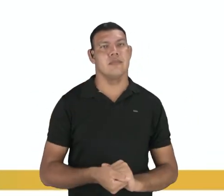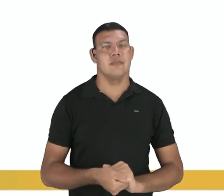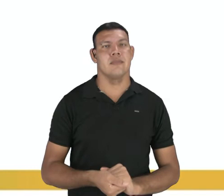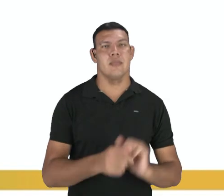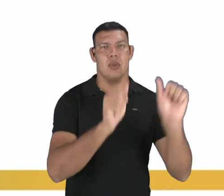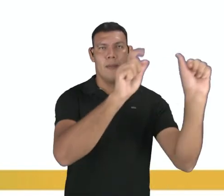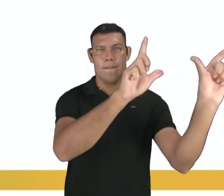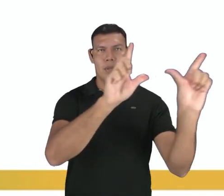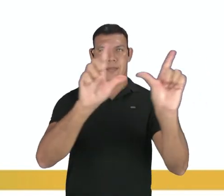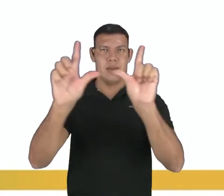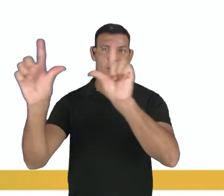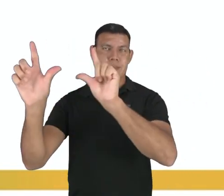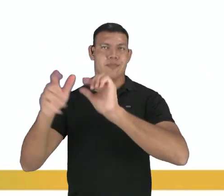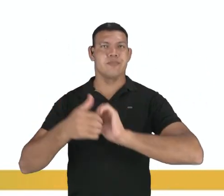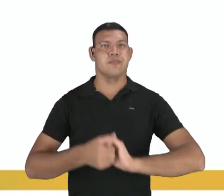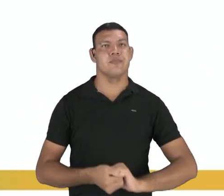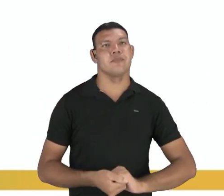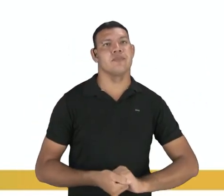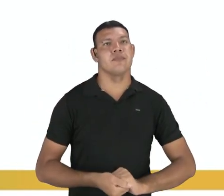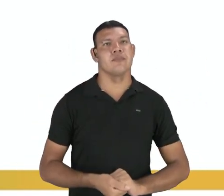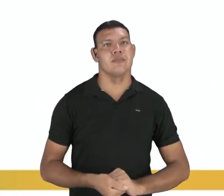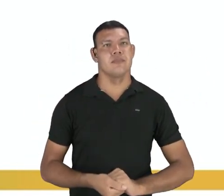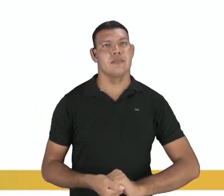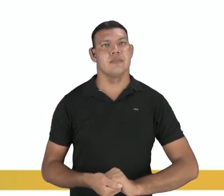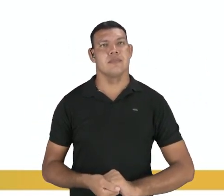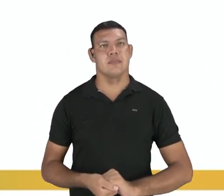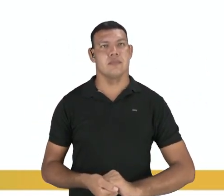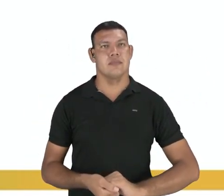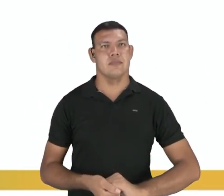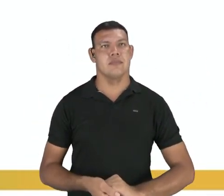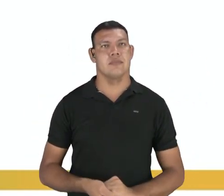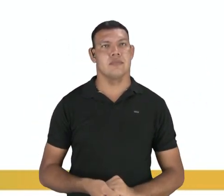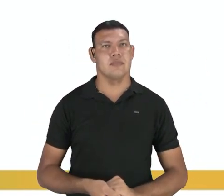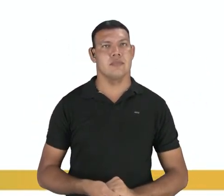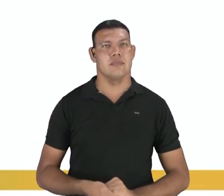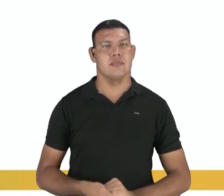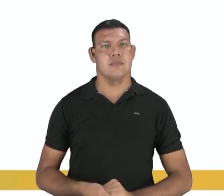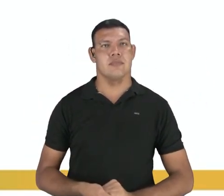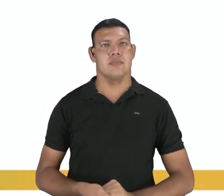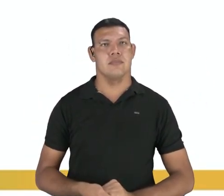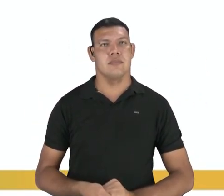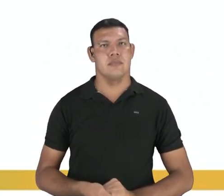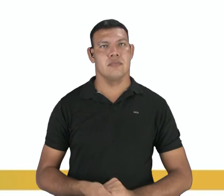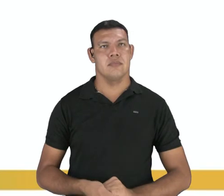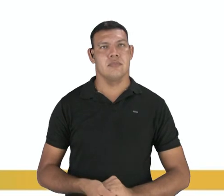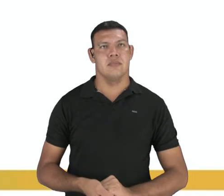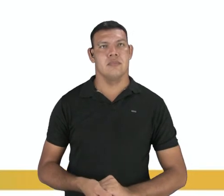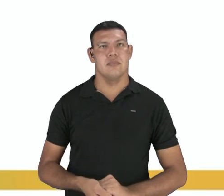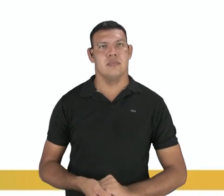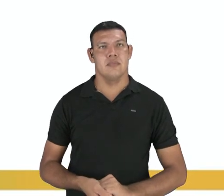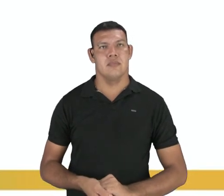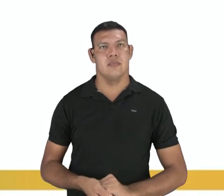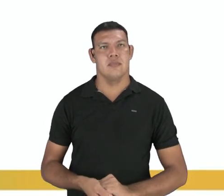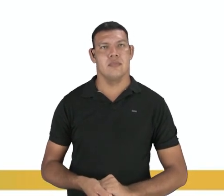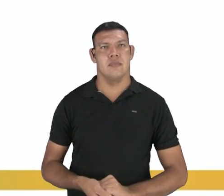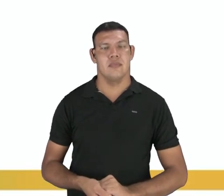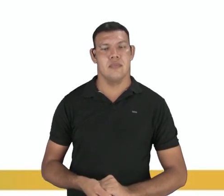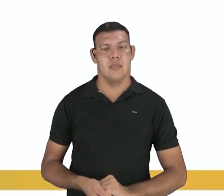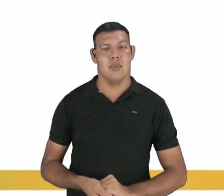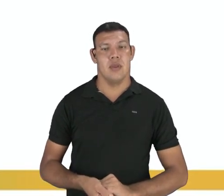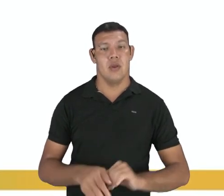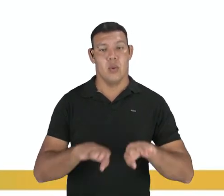Letter C. Temos outra comic strip aí. Vamos ler. Vamos tentar interpretar. Primeiro, vocês